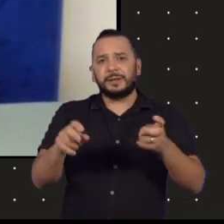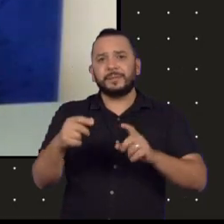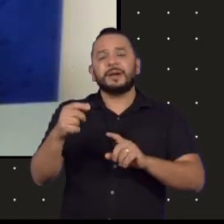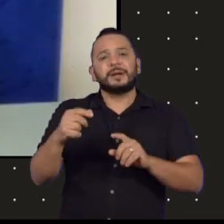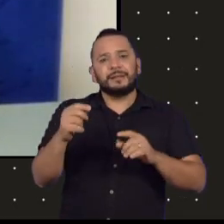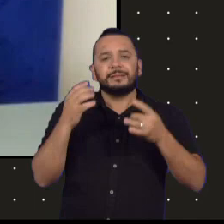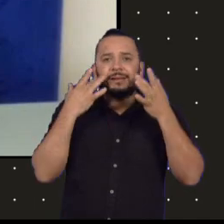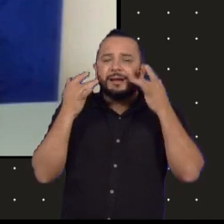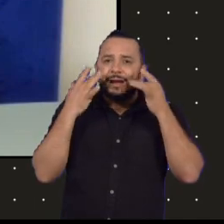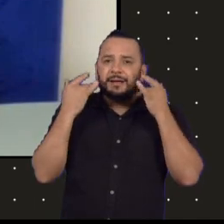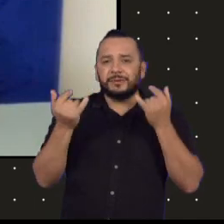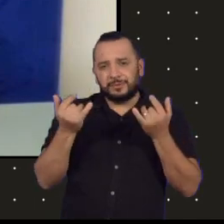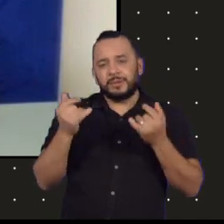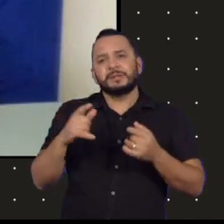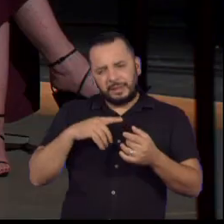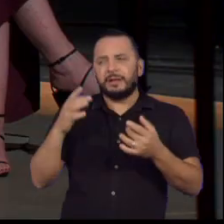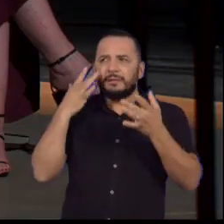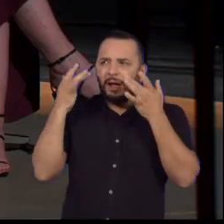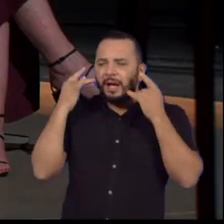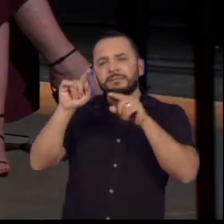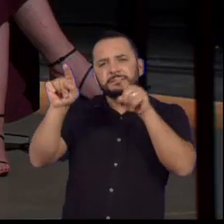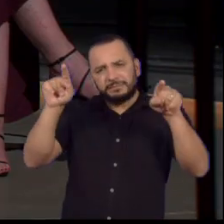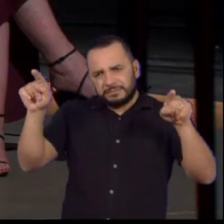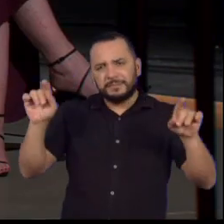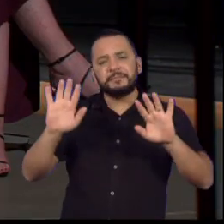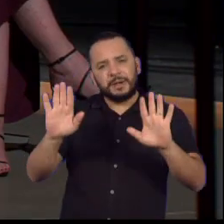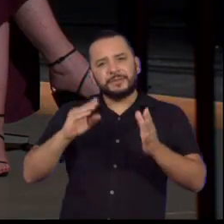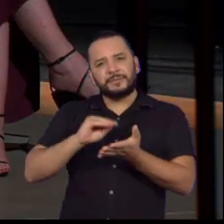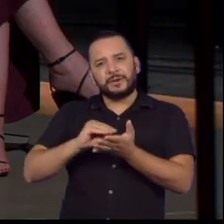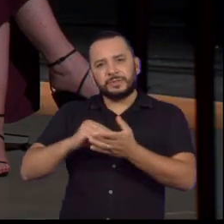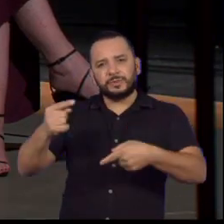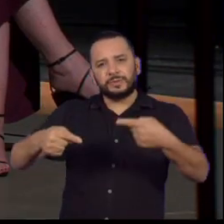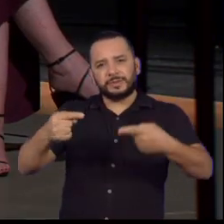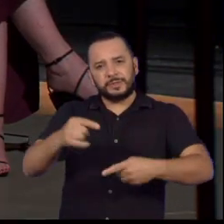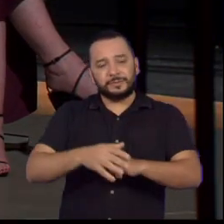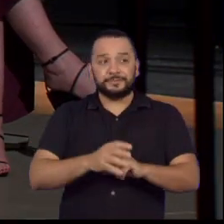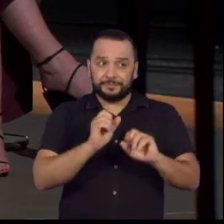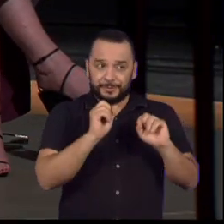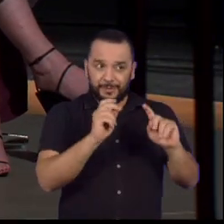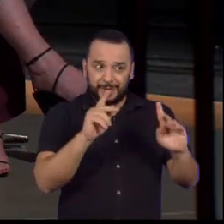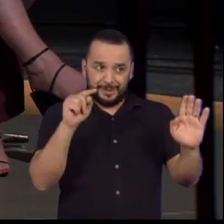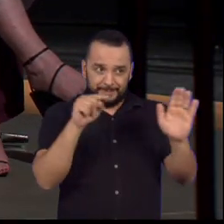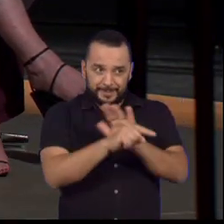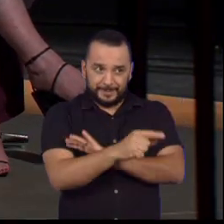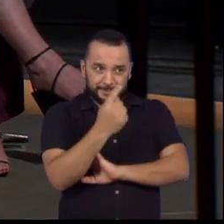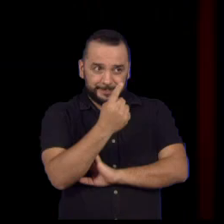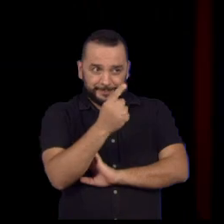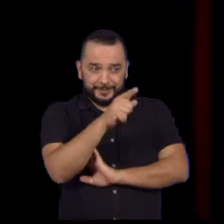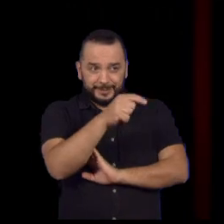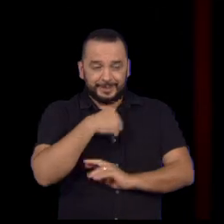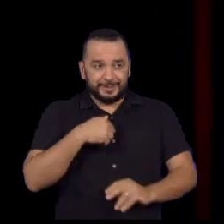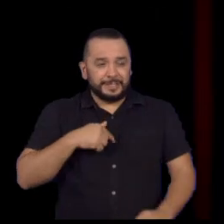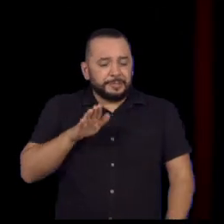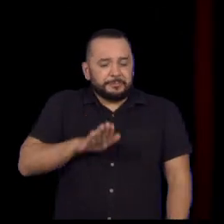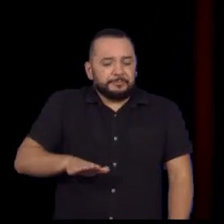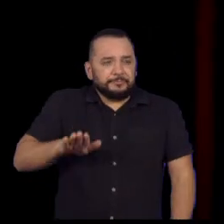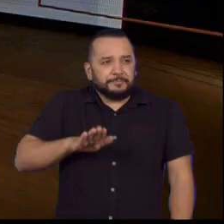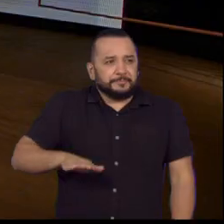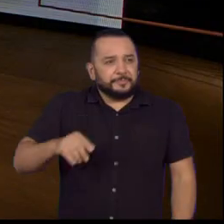discute pouco teatro. Então, lá, coube a mim fazer a primeira pergunta. Na sua infância, Beth, você morou numa cidade